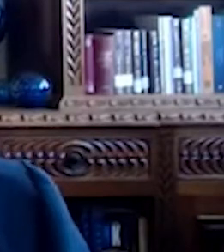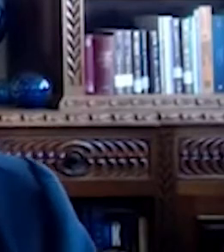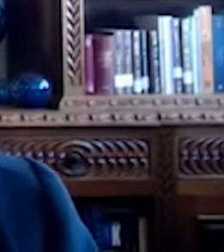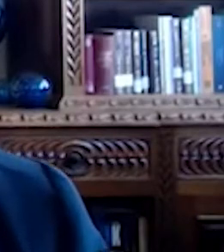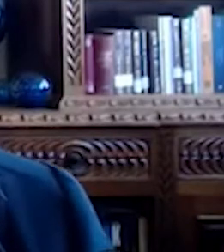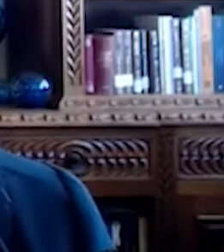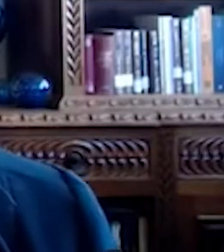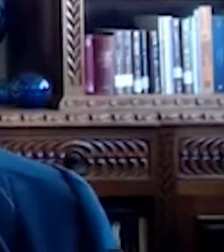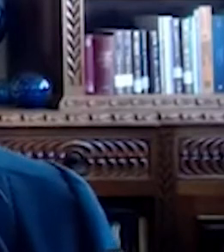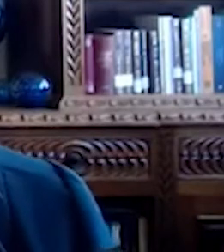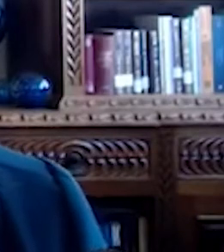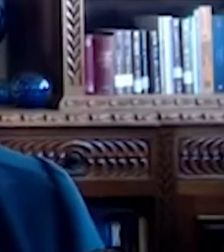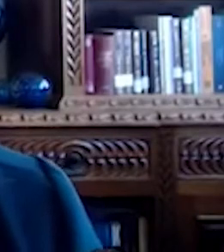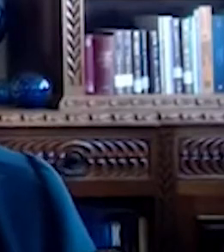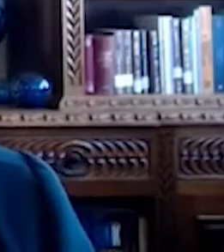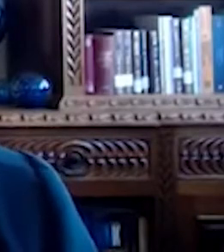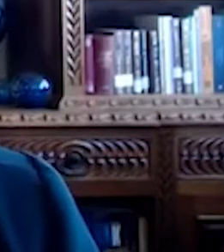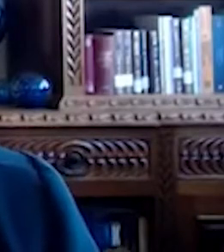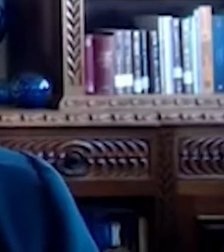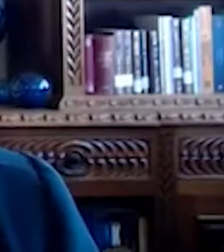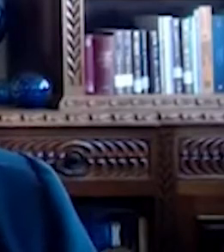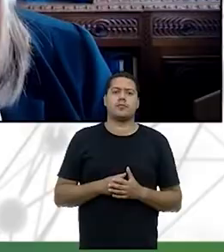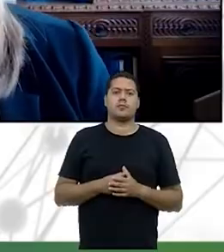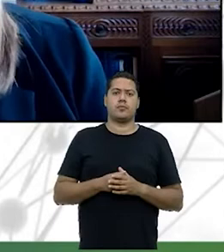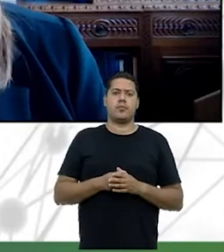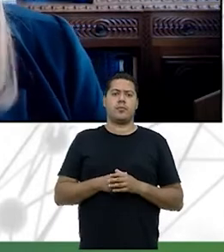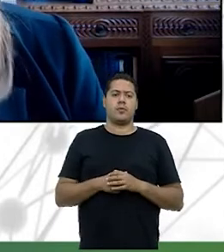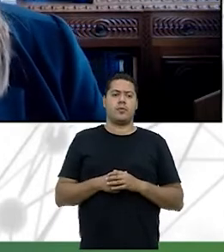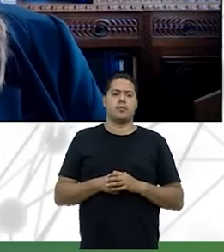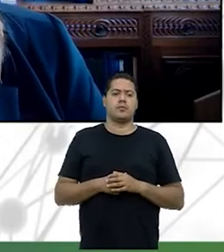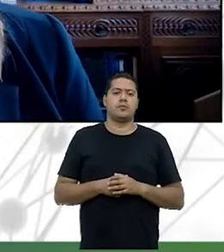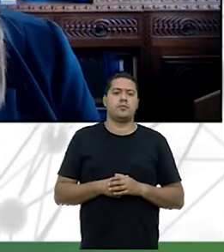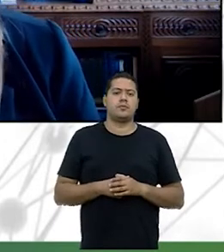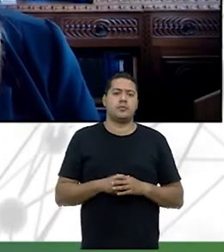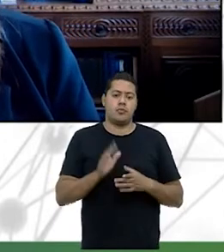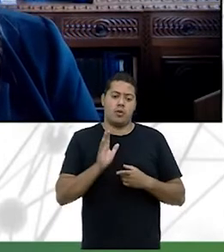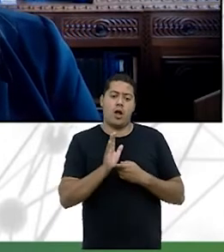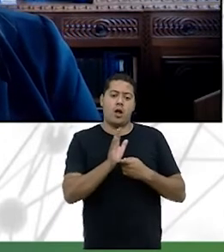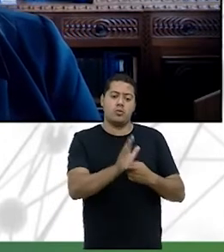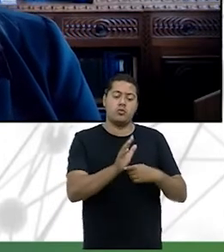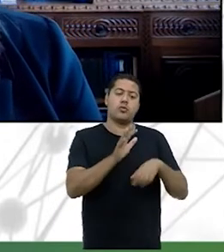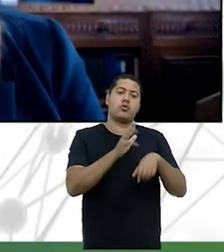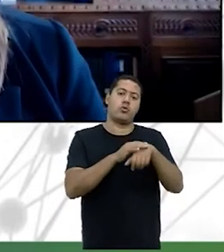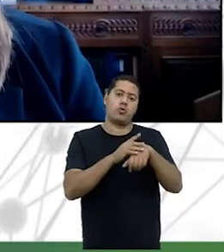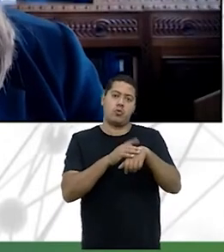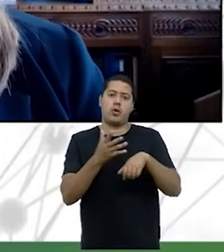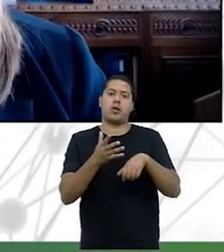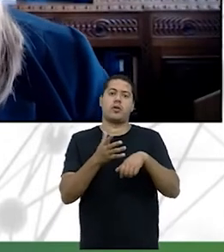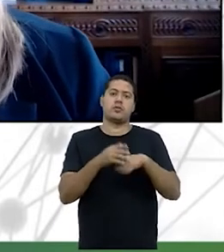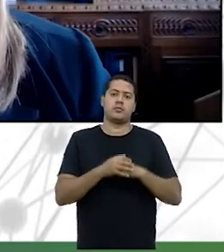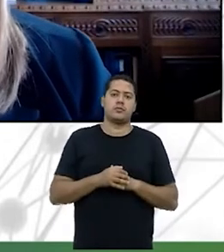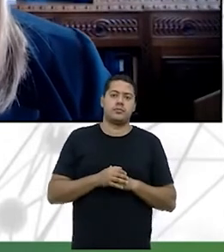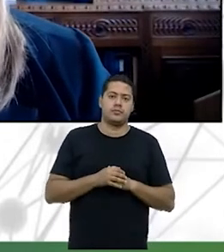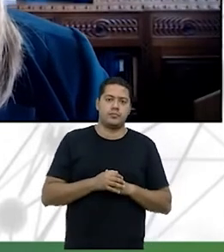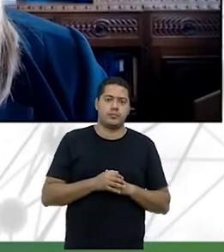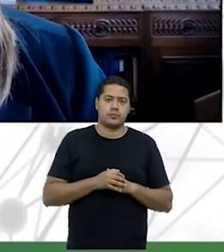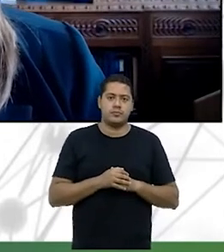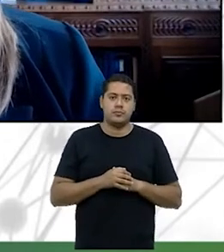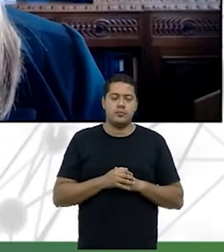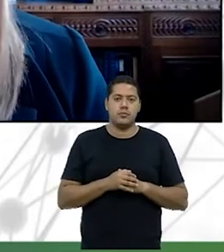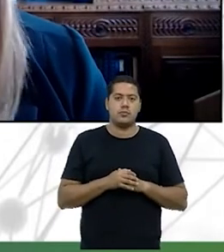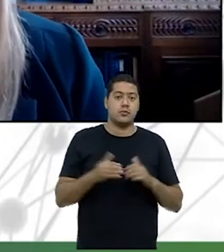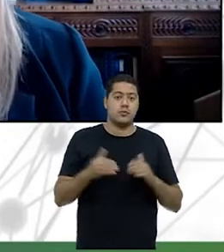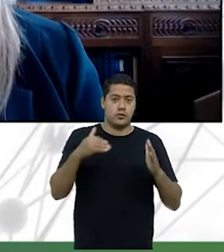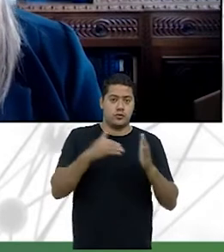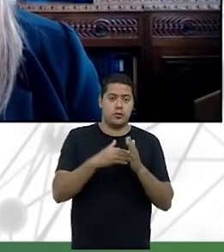e também da Comissão Gestora de Precedentes e de Ações Coletivas do STJ, destacou as iniciativas utilizadas no